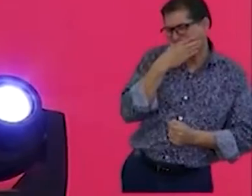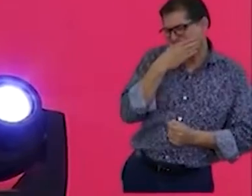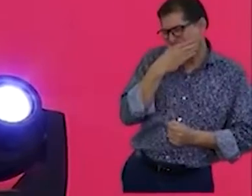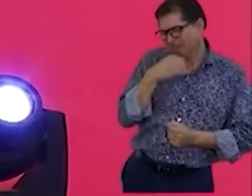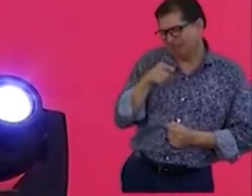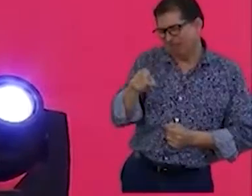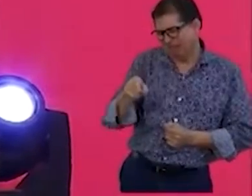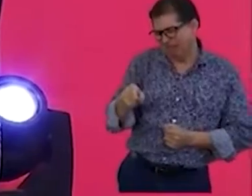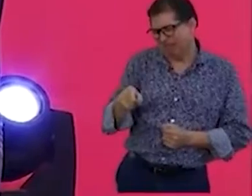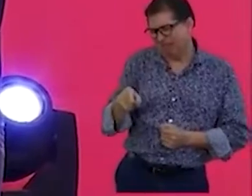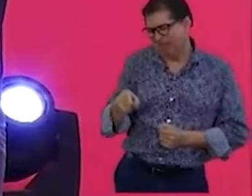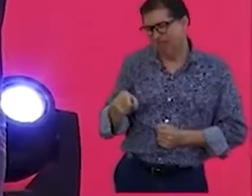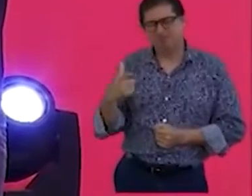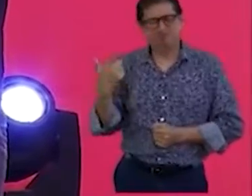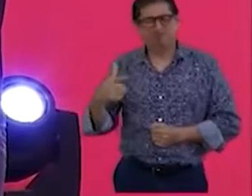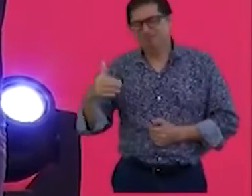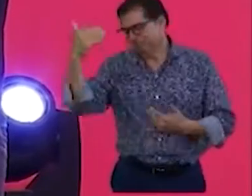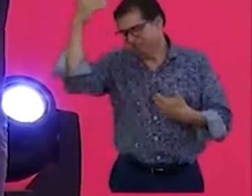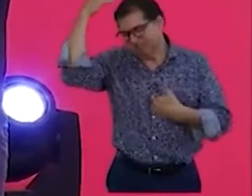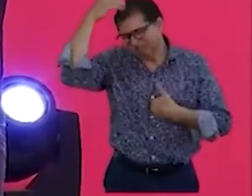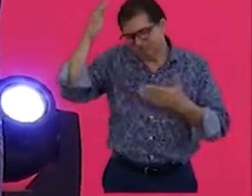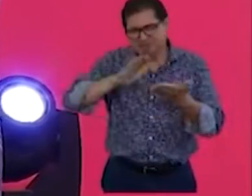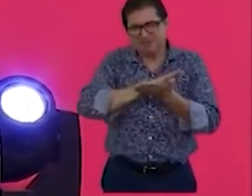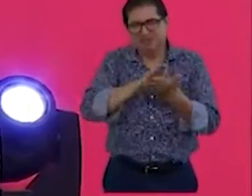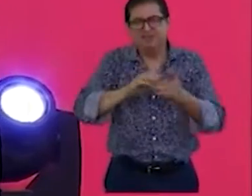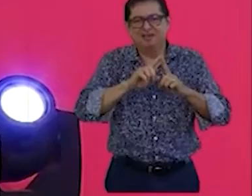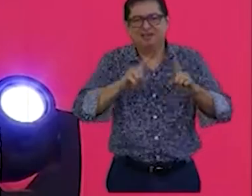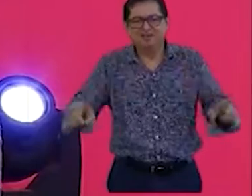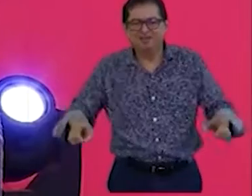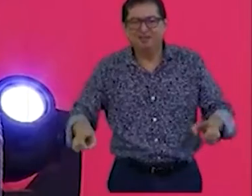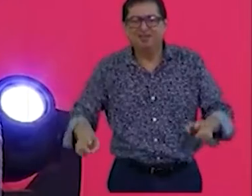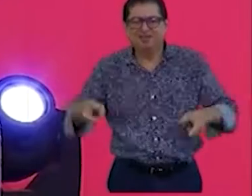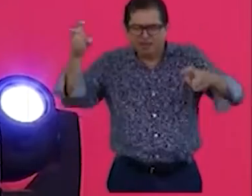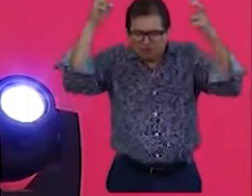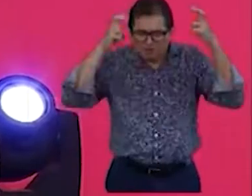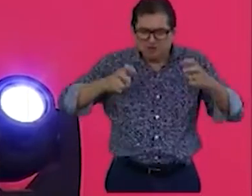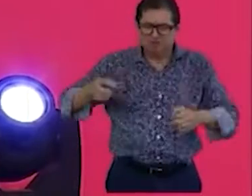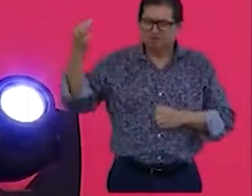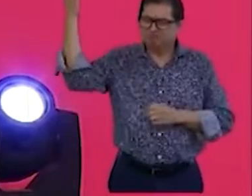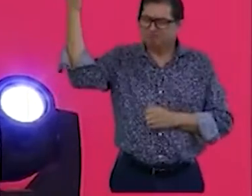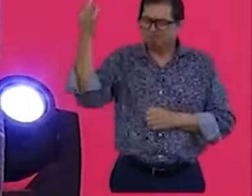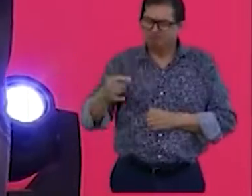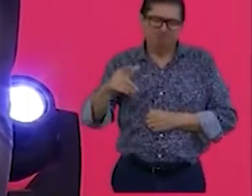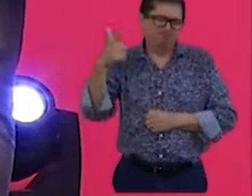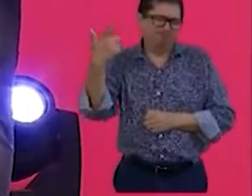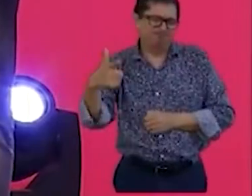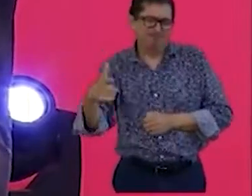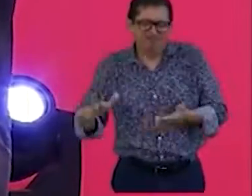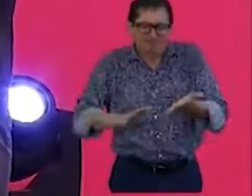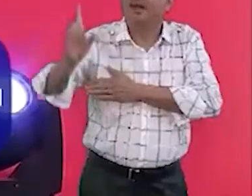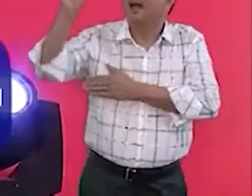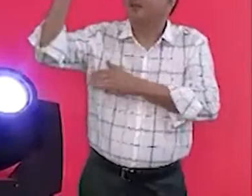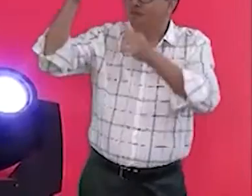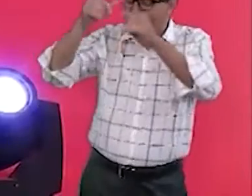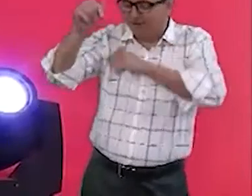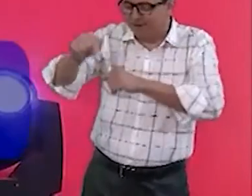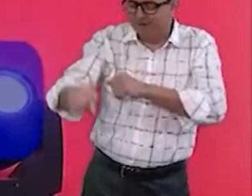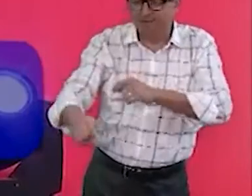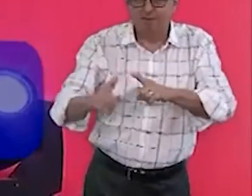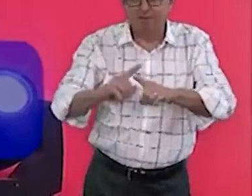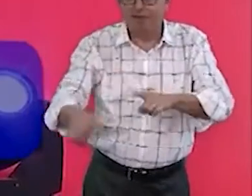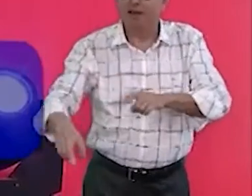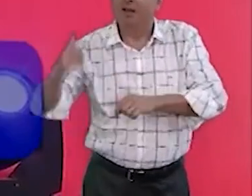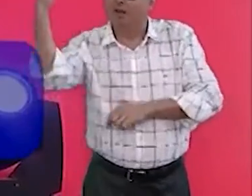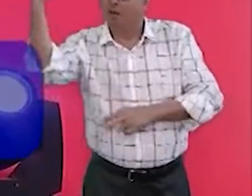cabalmente Êxodo capítulo 3, 4, 5 e 6, um cordeiro perfeito sem mácula que aponta para Cristo. Deu um